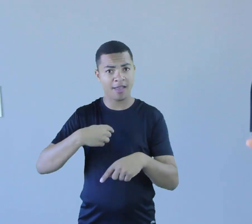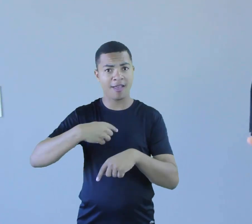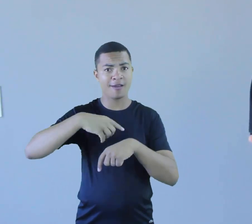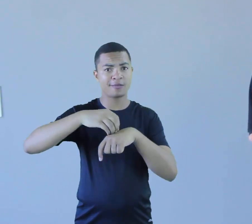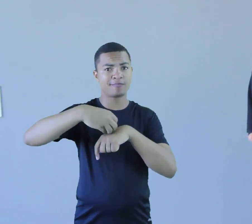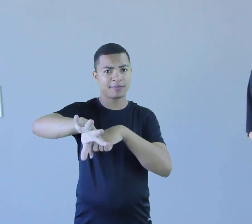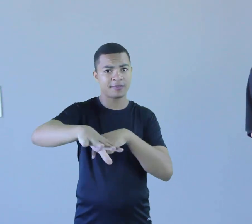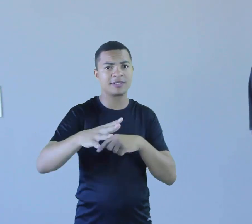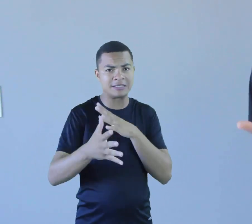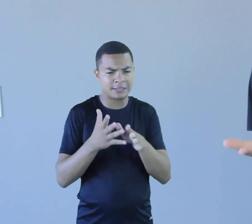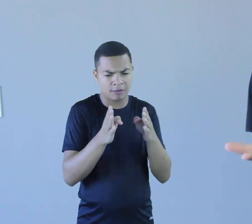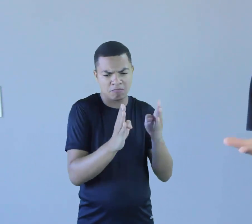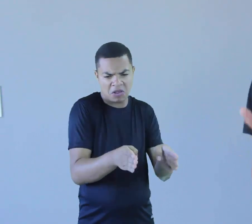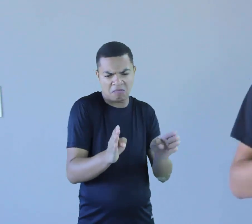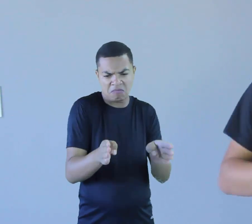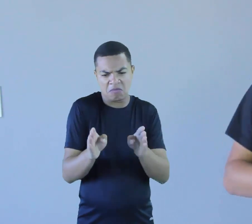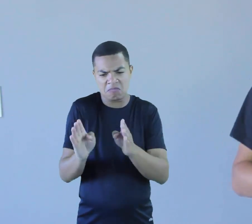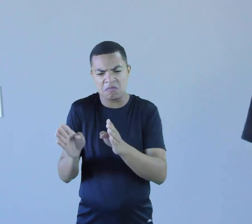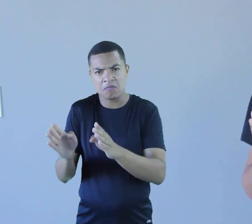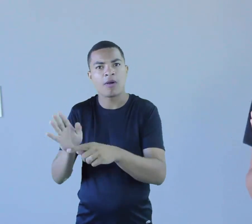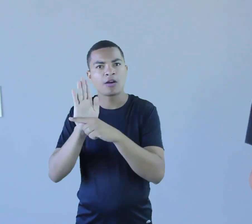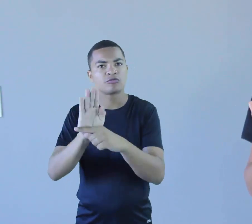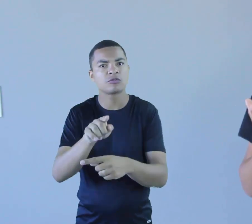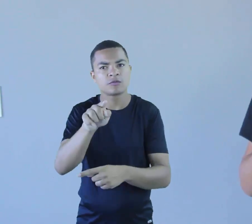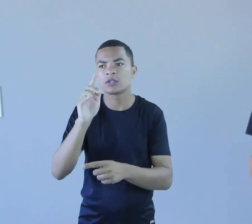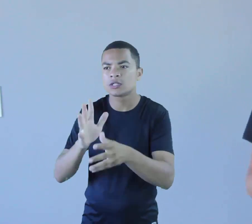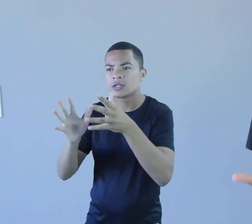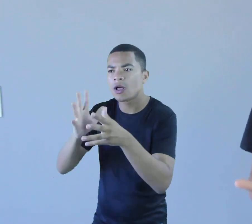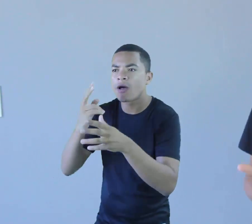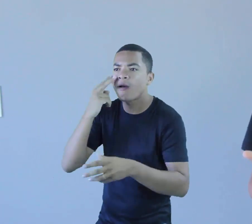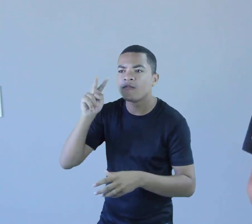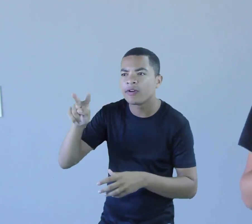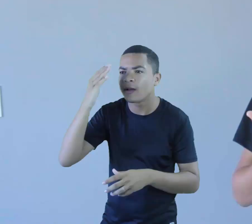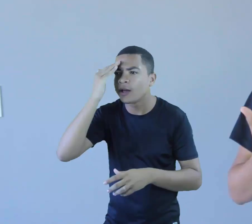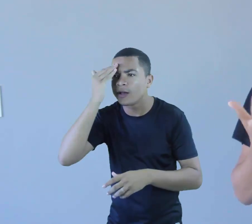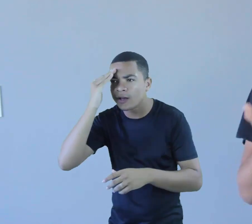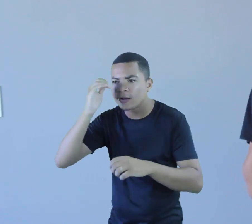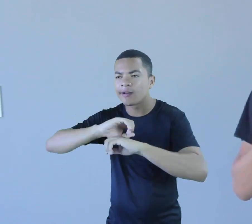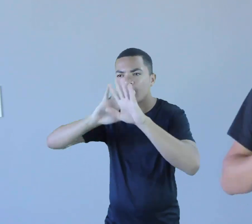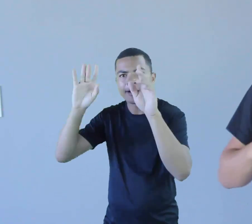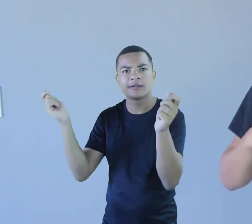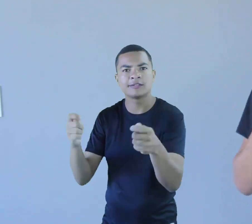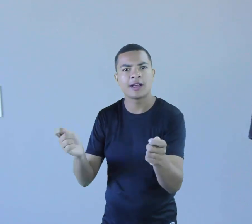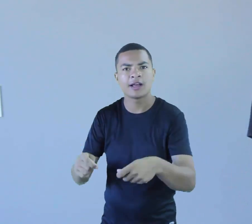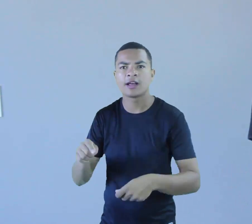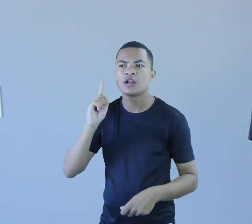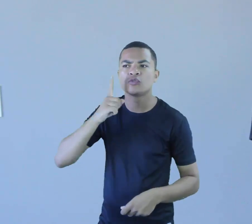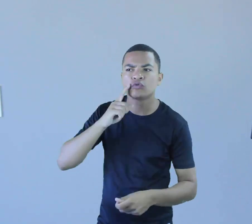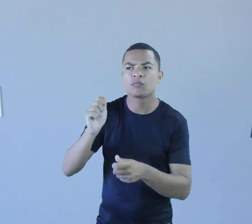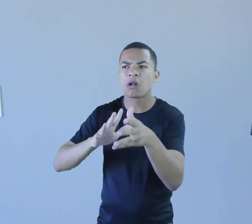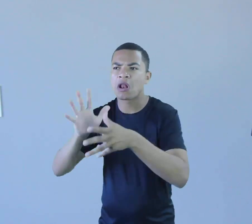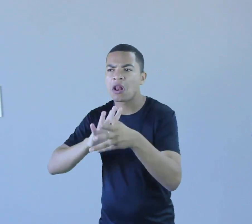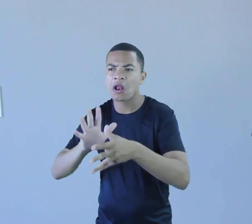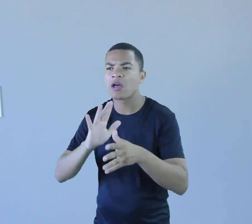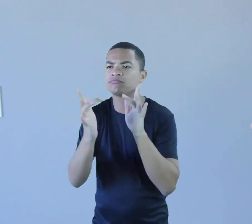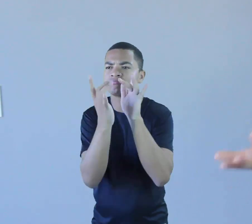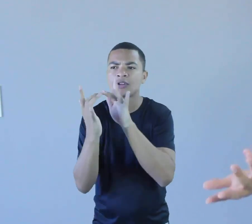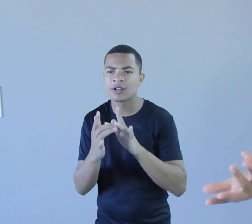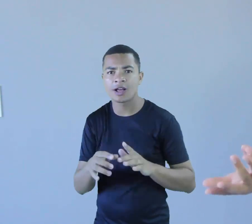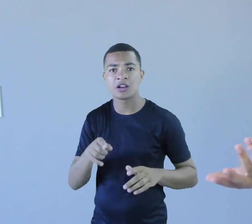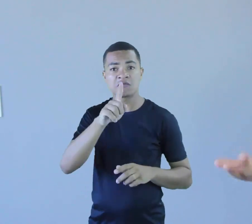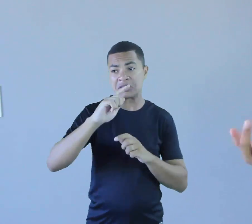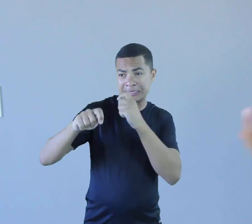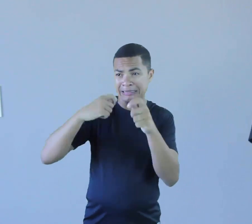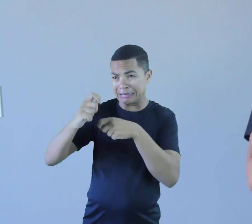pulassem das suas mãos, com muito mais facilidade, rapidez, naturalidade. E nesse ponto, você consegue impressionar